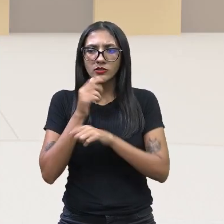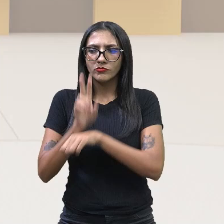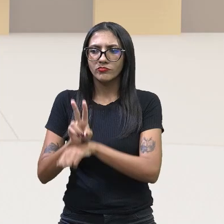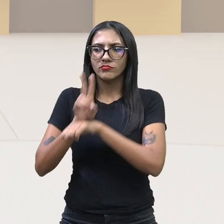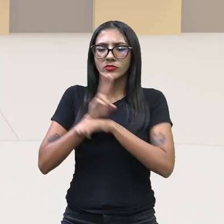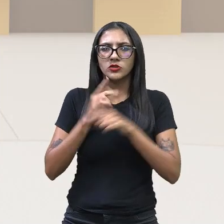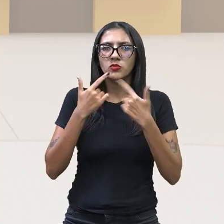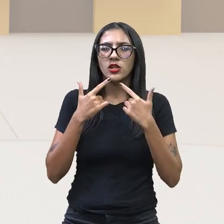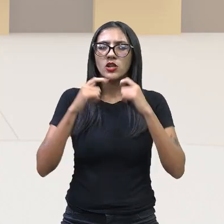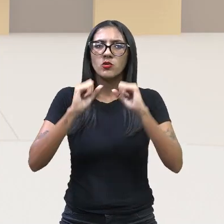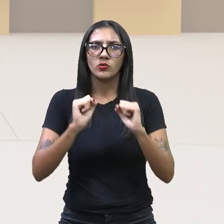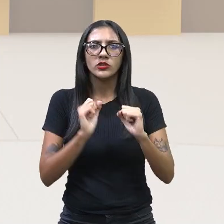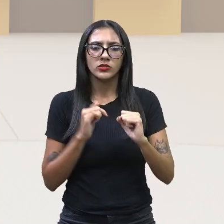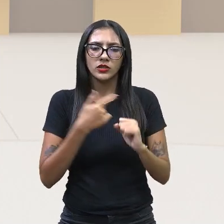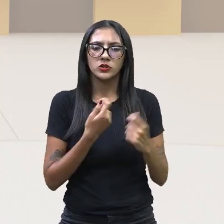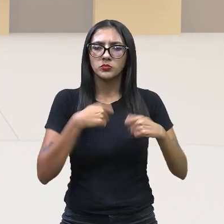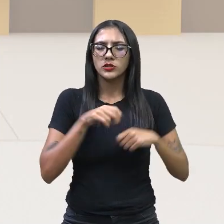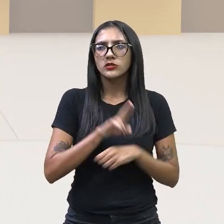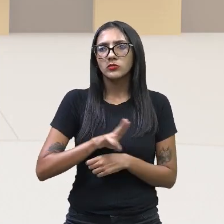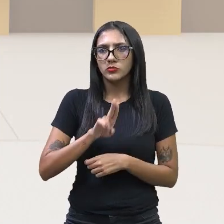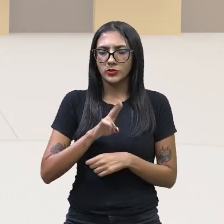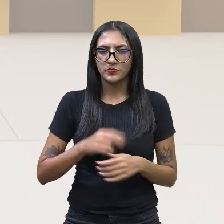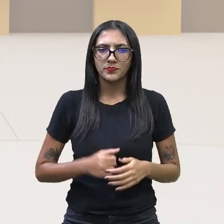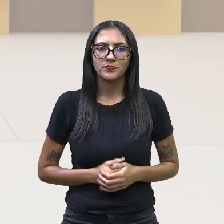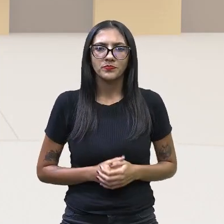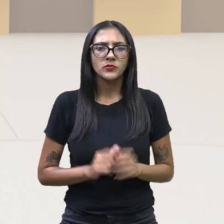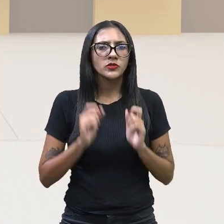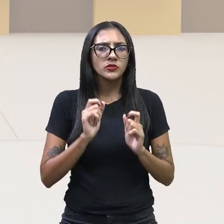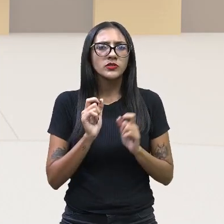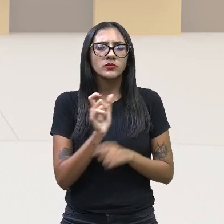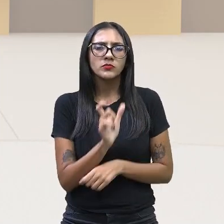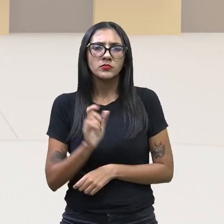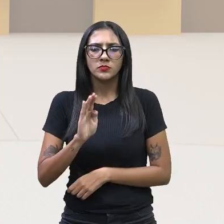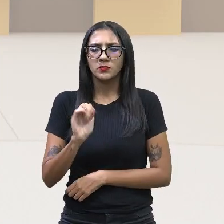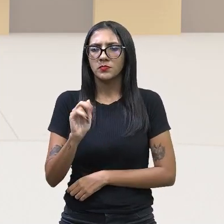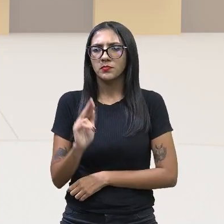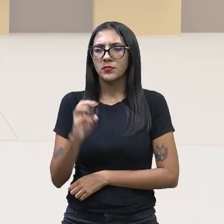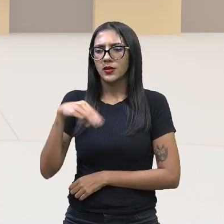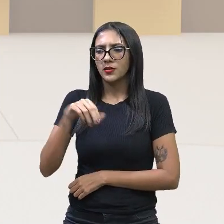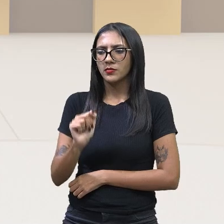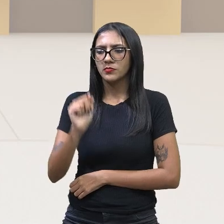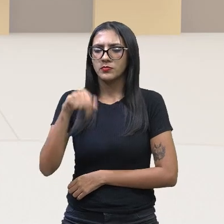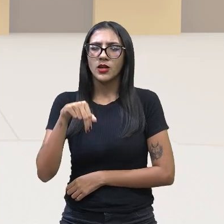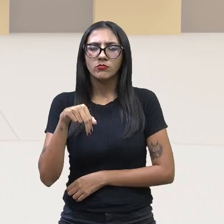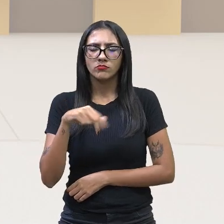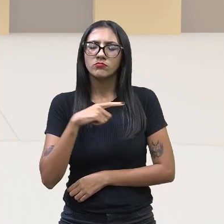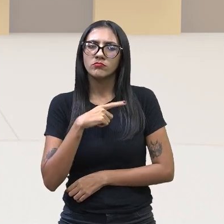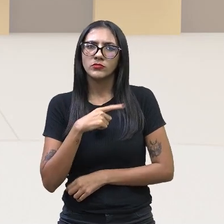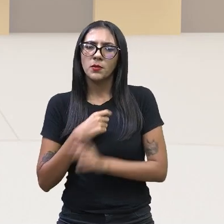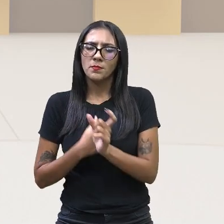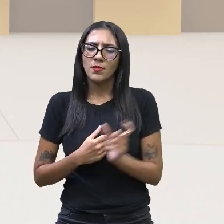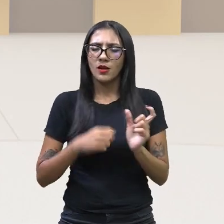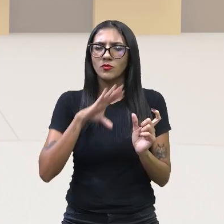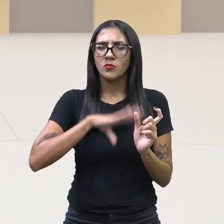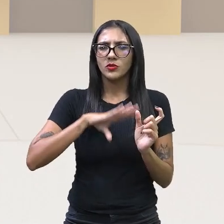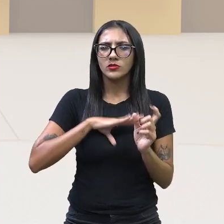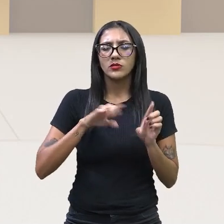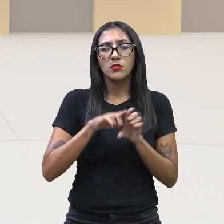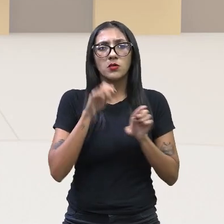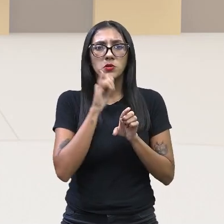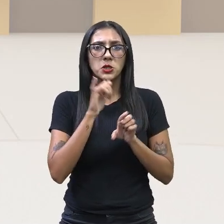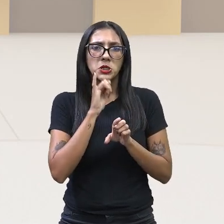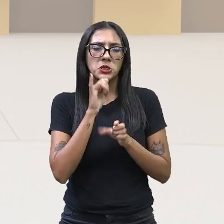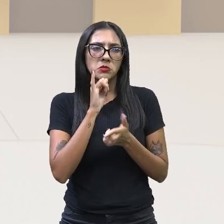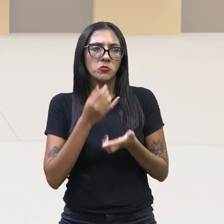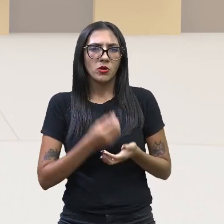suprir uma necessidade que a nossa língua tem. O que seria barman? Seria garçom. A gente até tem esse termo em língua portuguesa, mas barman seria aquela pessoa que serve drink, que